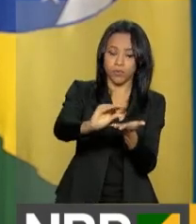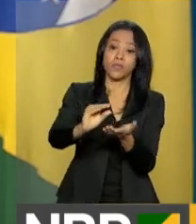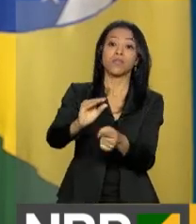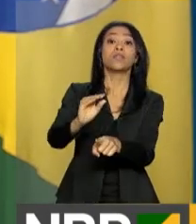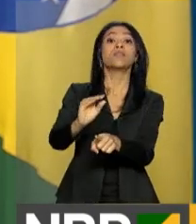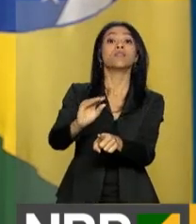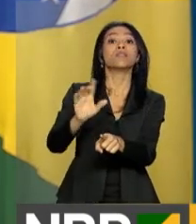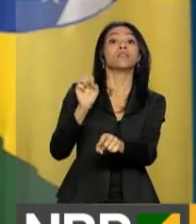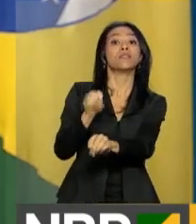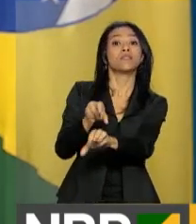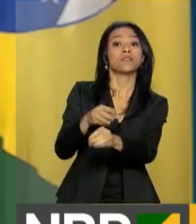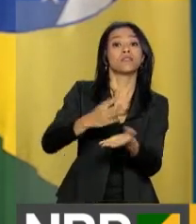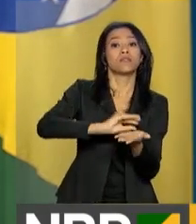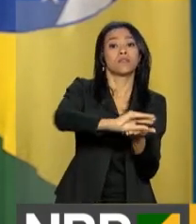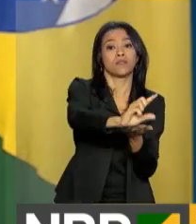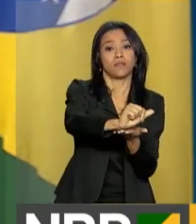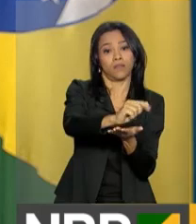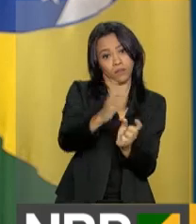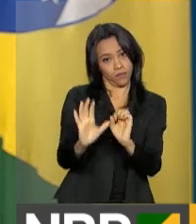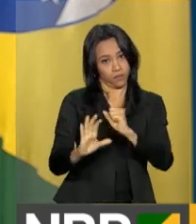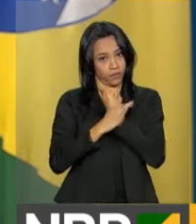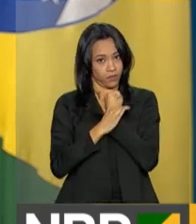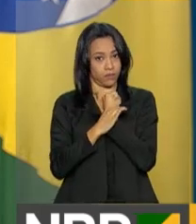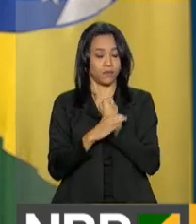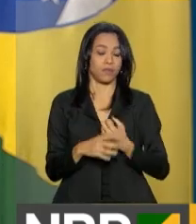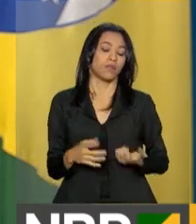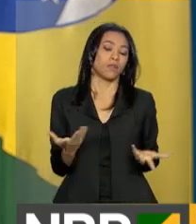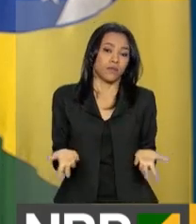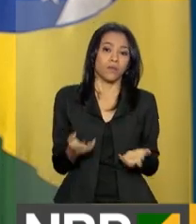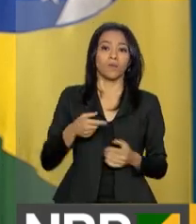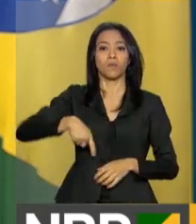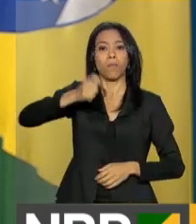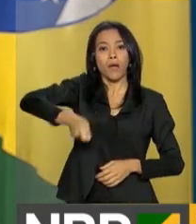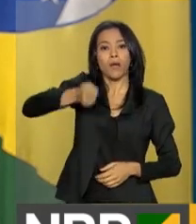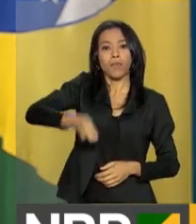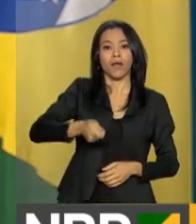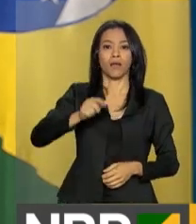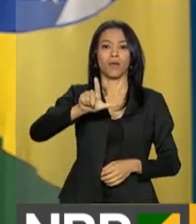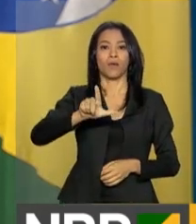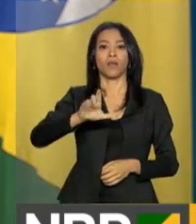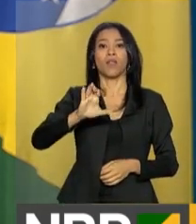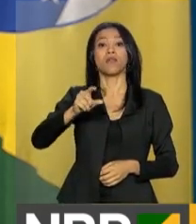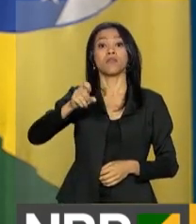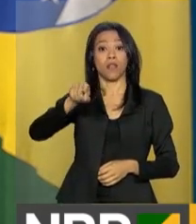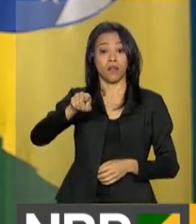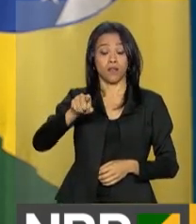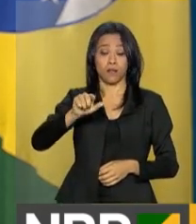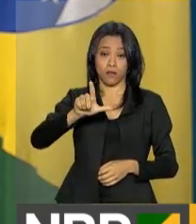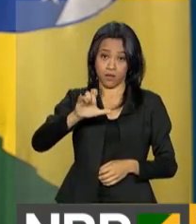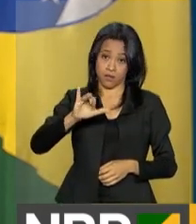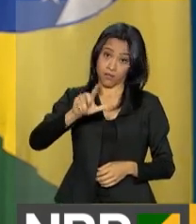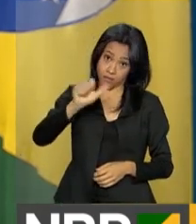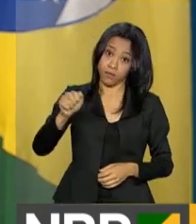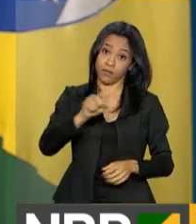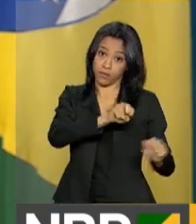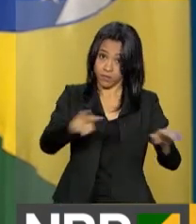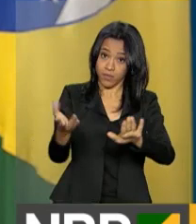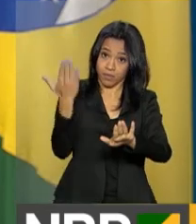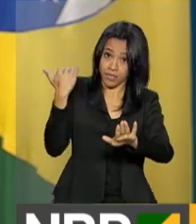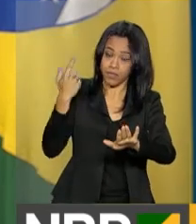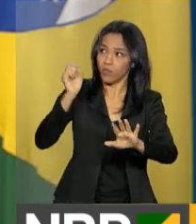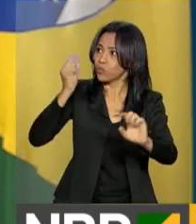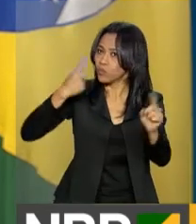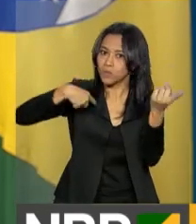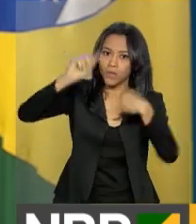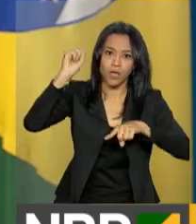segurança aliás só para recordar o leilão da semana passada foi um sucesso extraordinário o